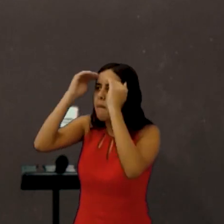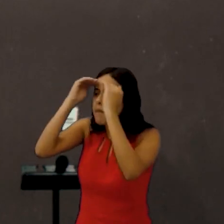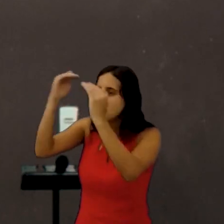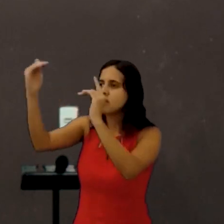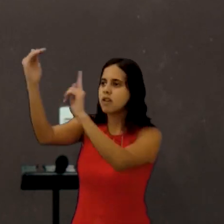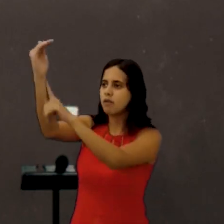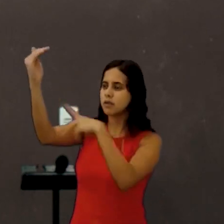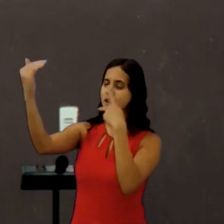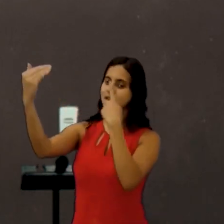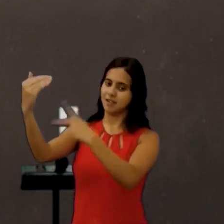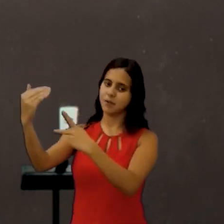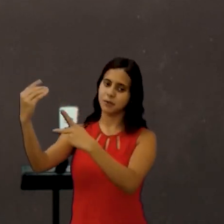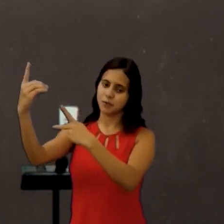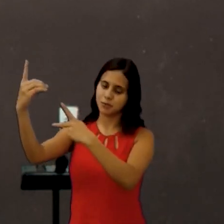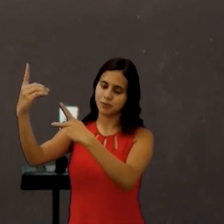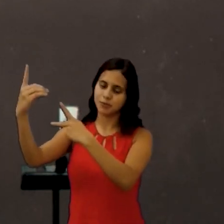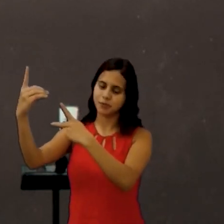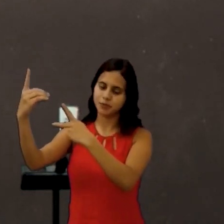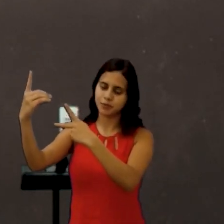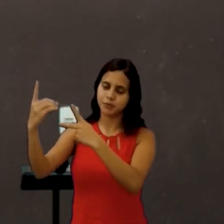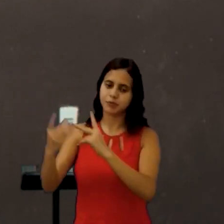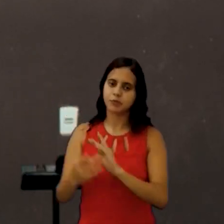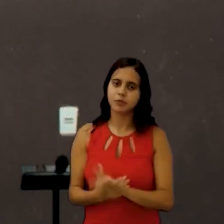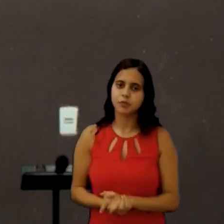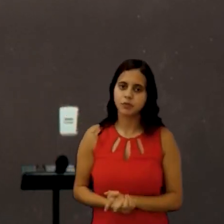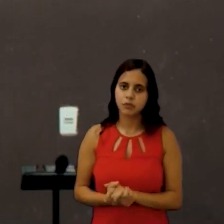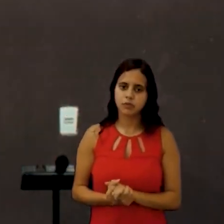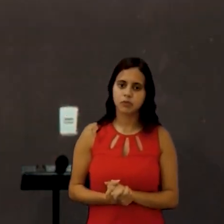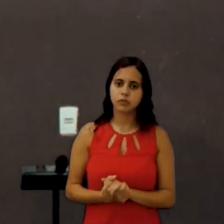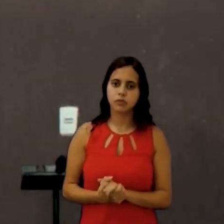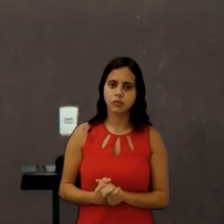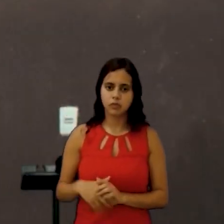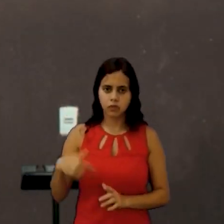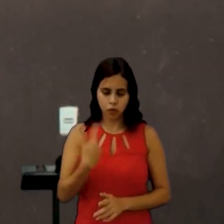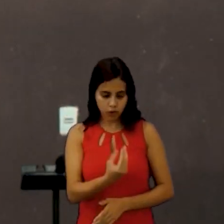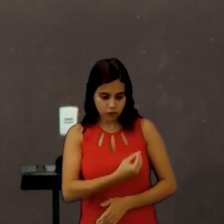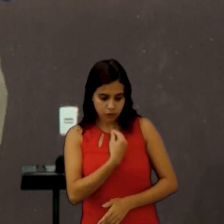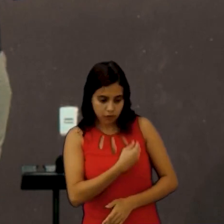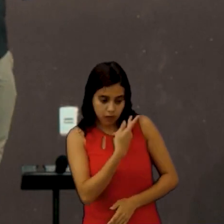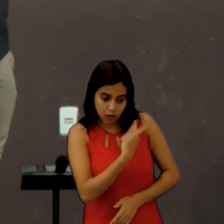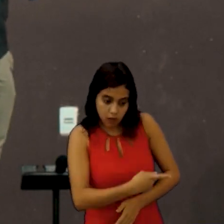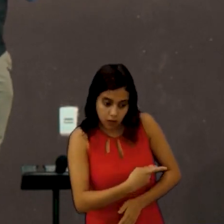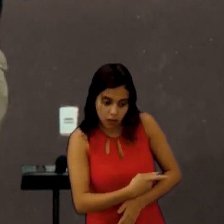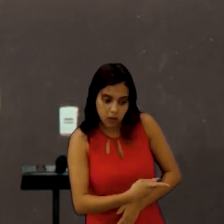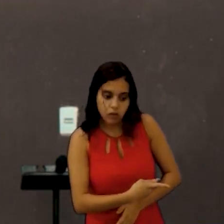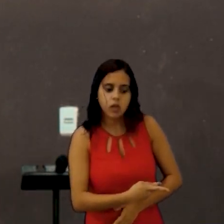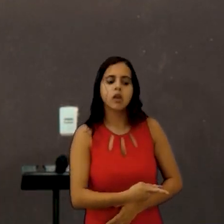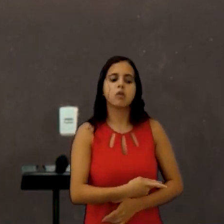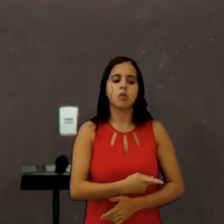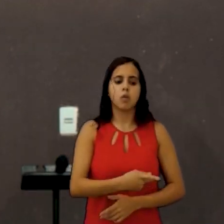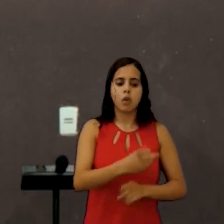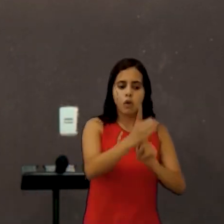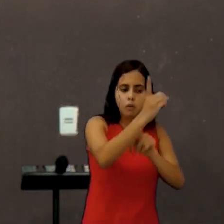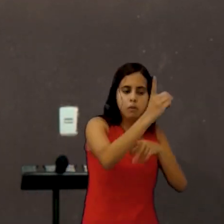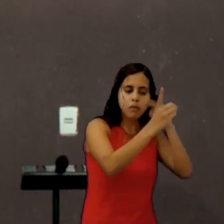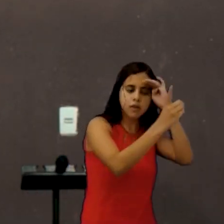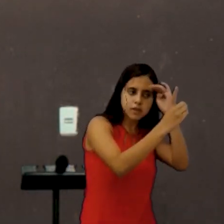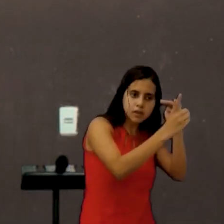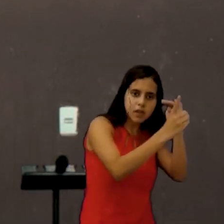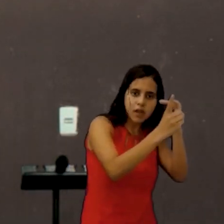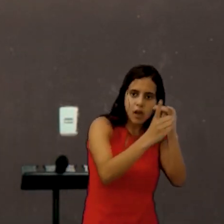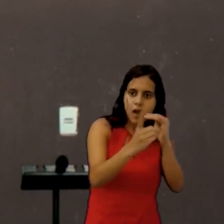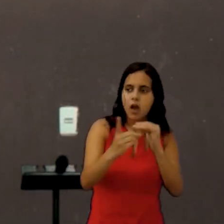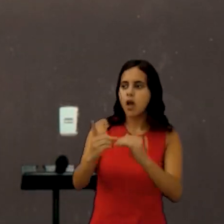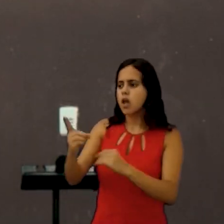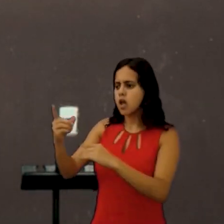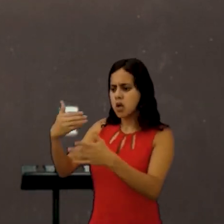presentes, quer ausentes. Ou seja, quer a gente esteja aqui, eu quero agradar o meu Senhor. Quer eu esteja lá, eu quero